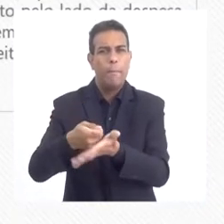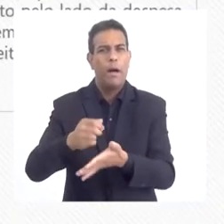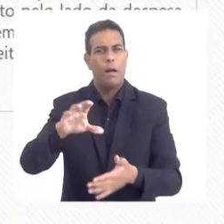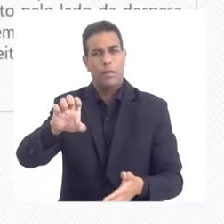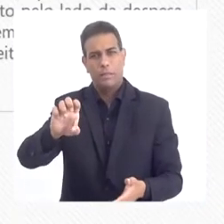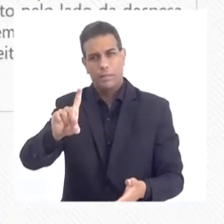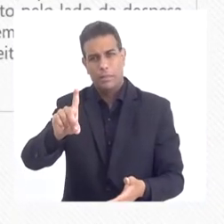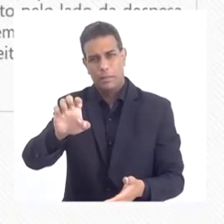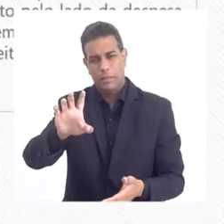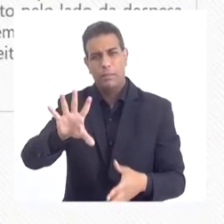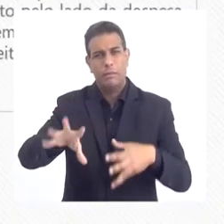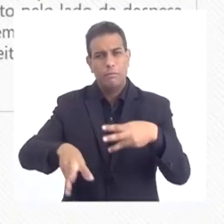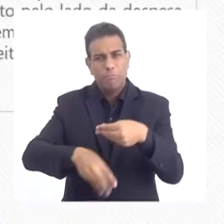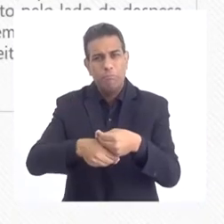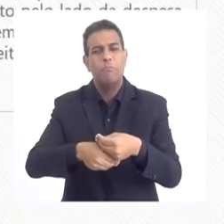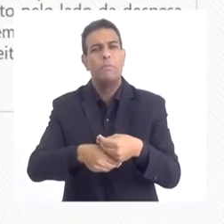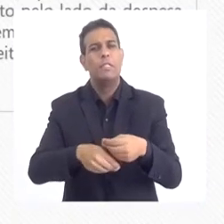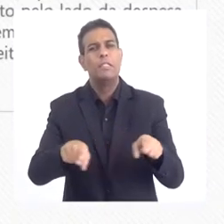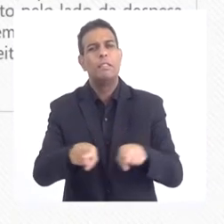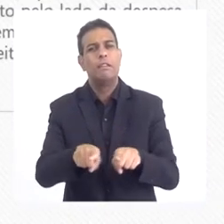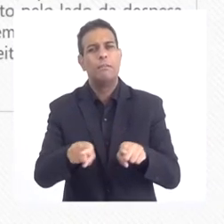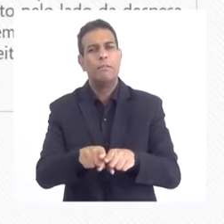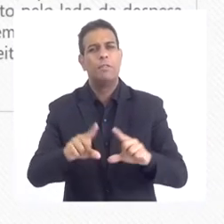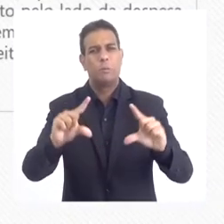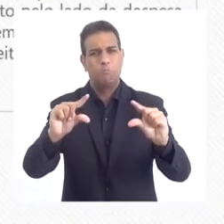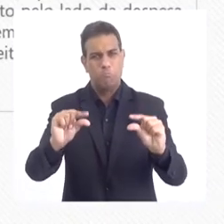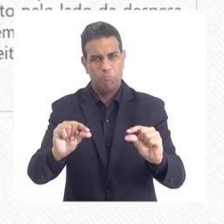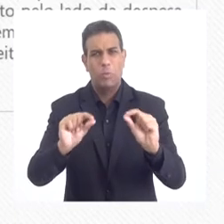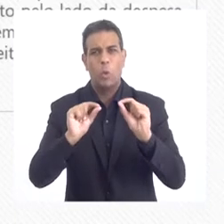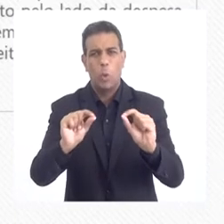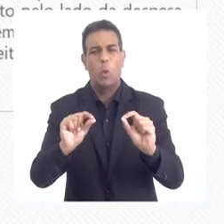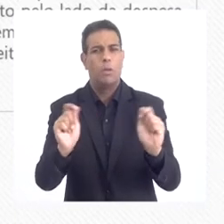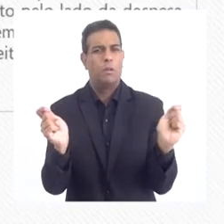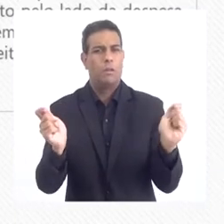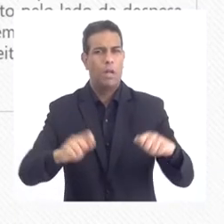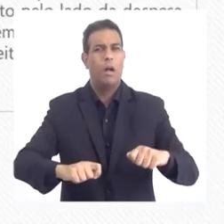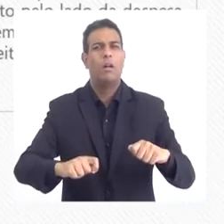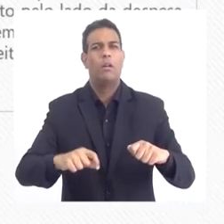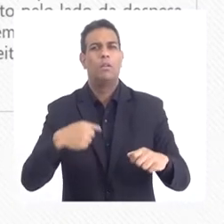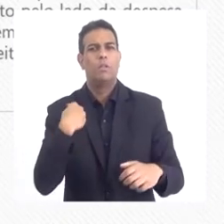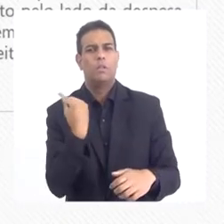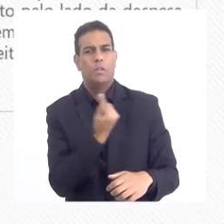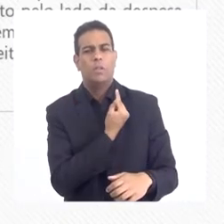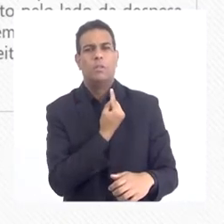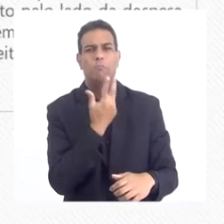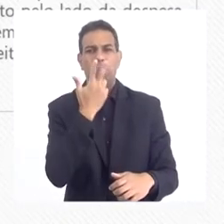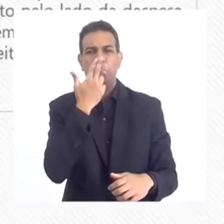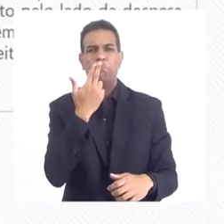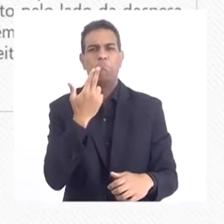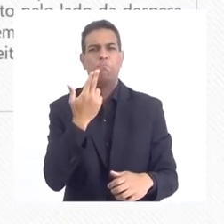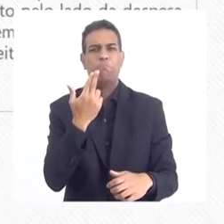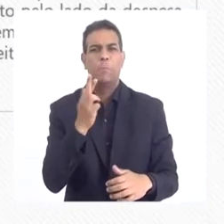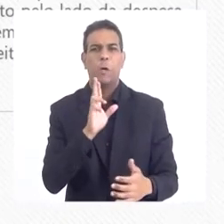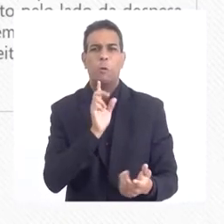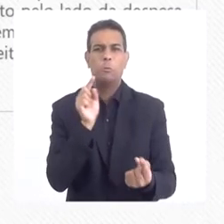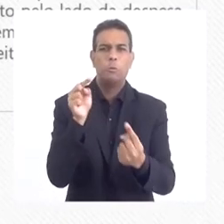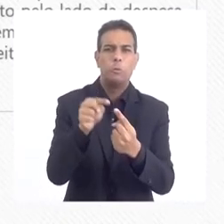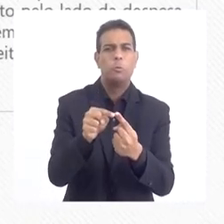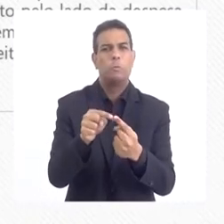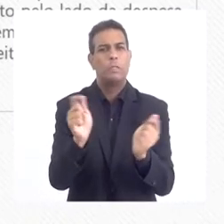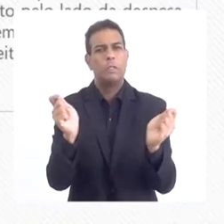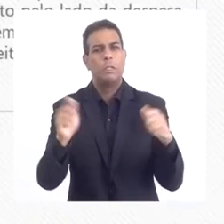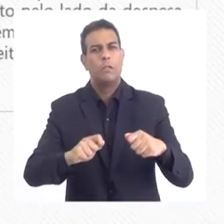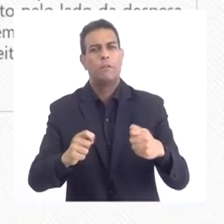E o incremento lá da despesa ocorreu em menor proporção que o da receita, o que provocou um resultado muito